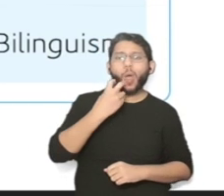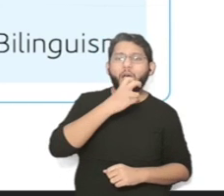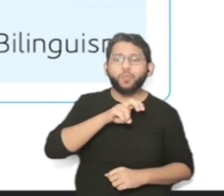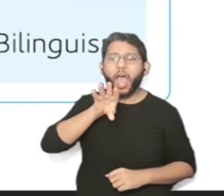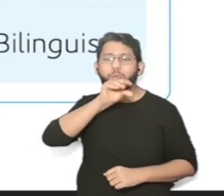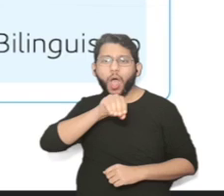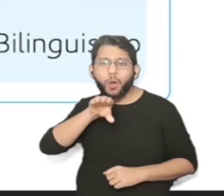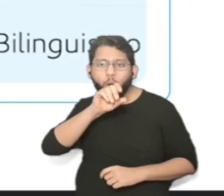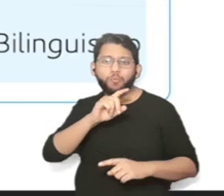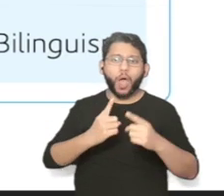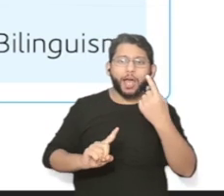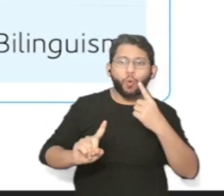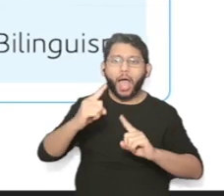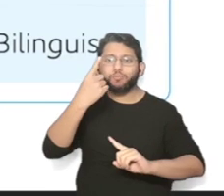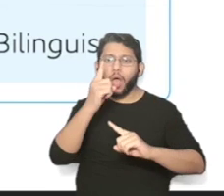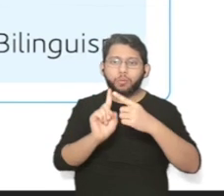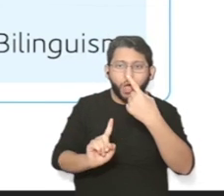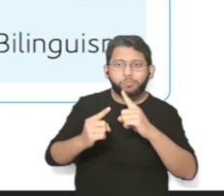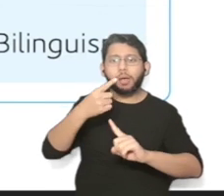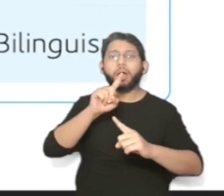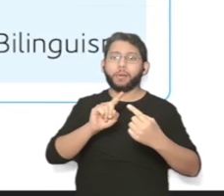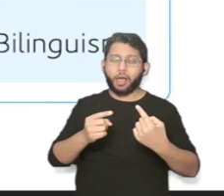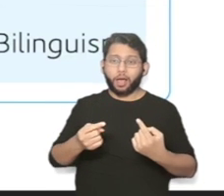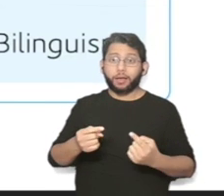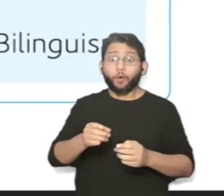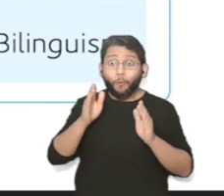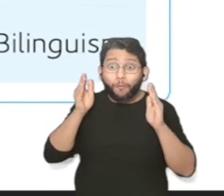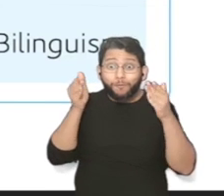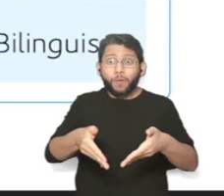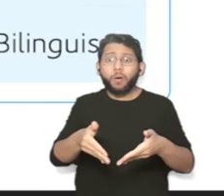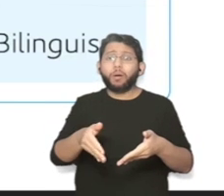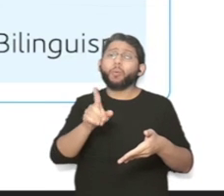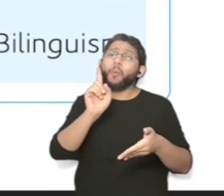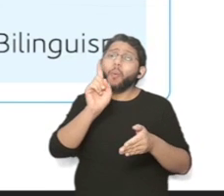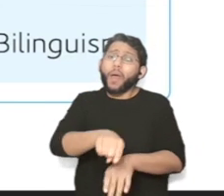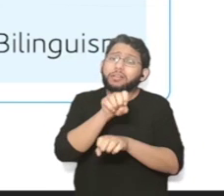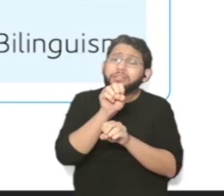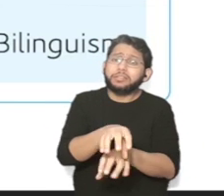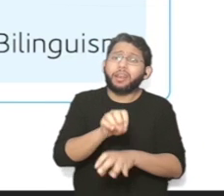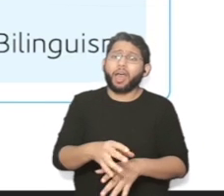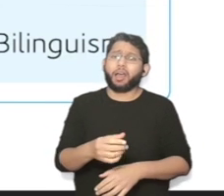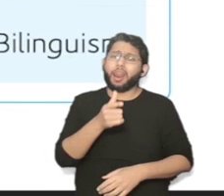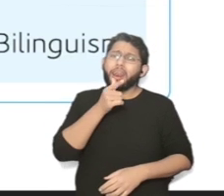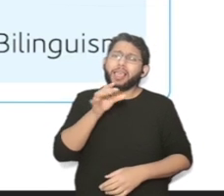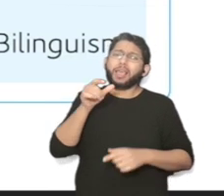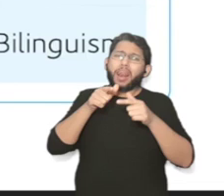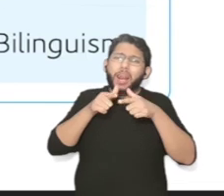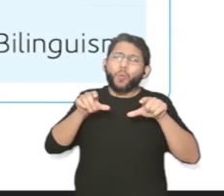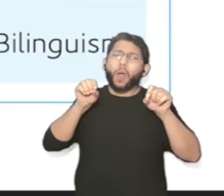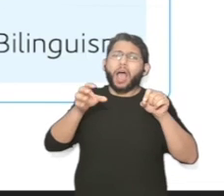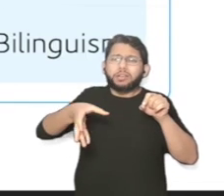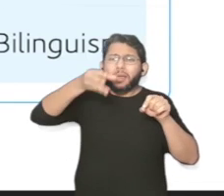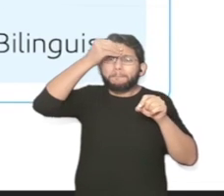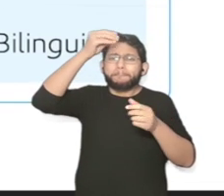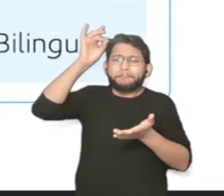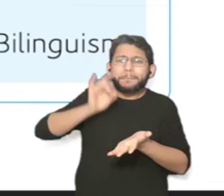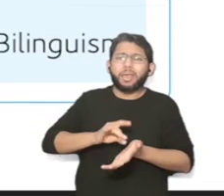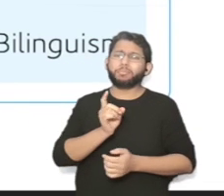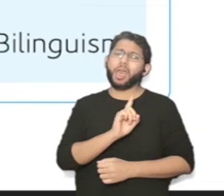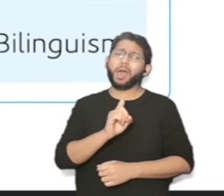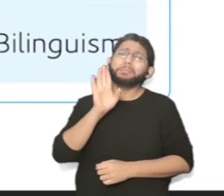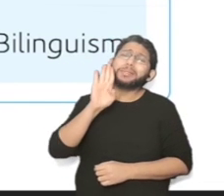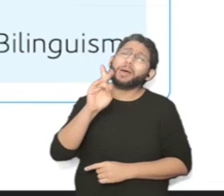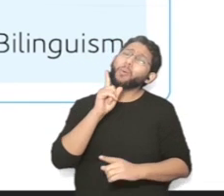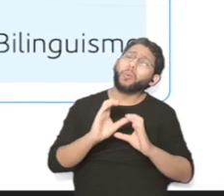preocupava muito mais com a escolarização e não tanto quanto com uma língua de fato, mas sim garantir uma